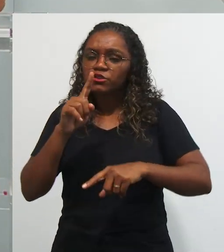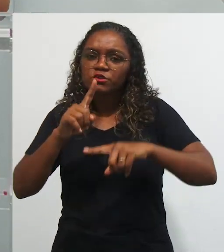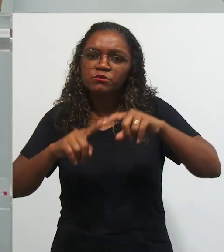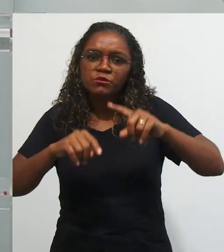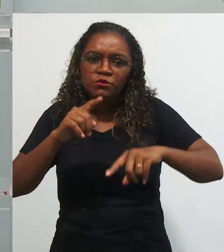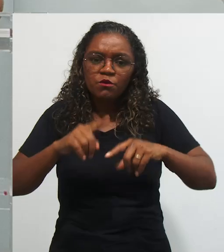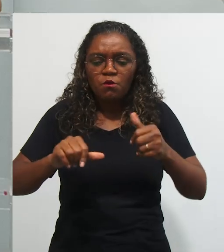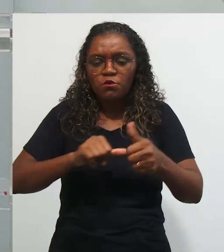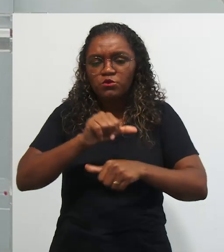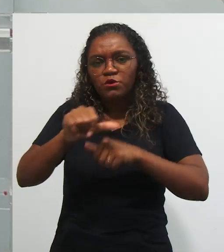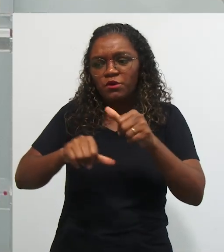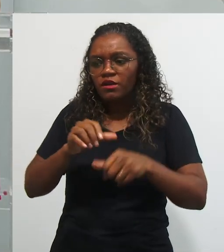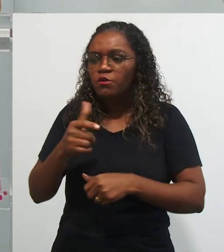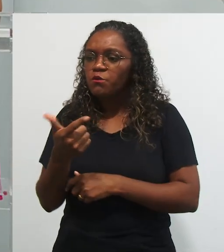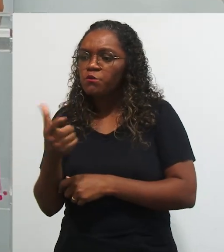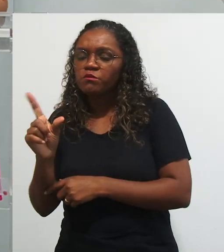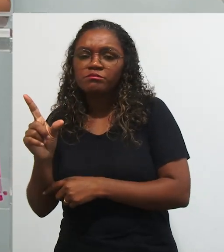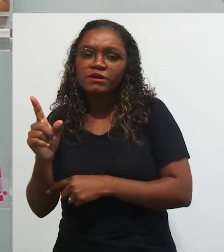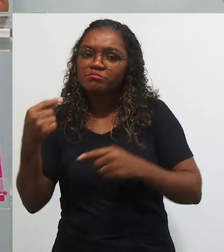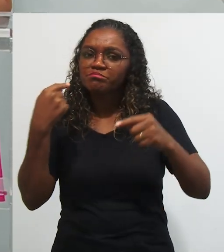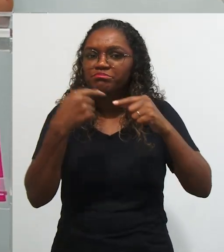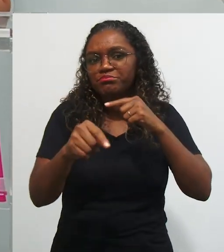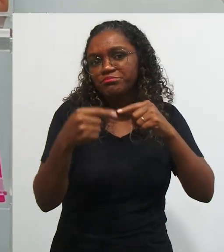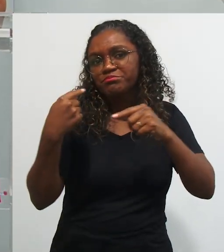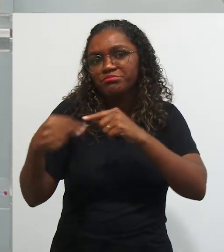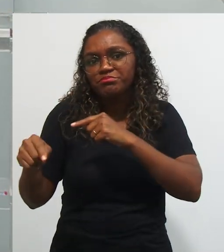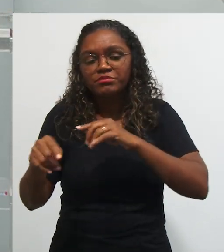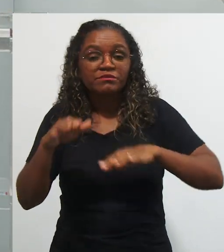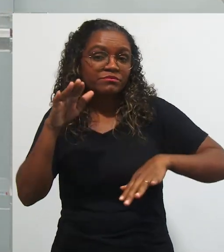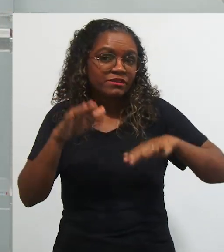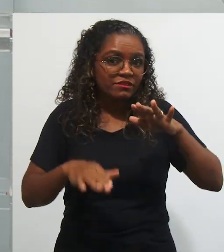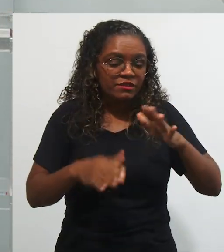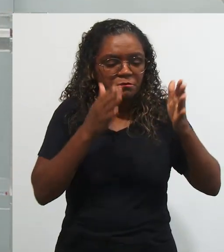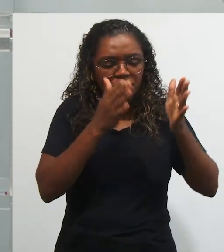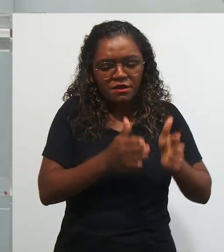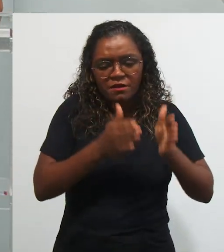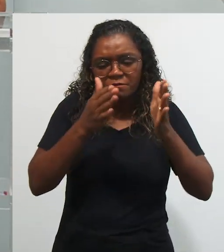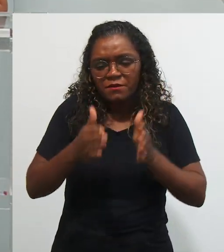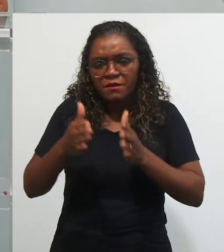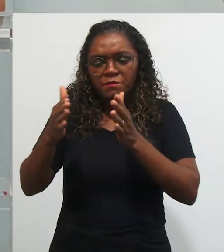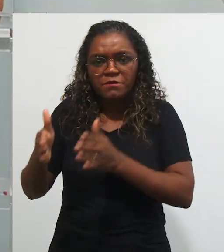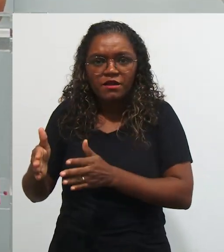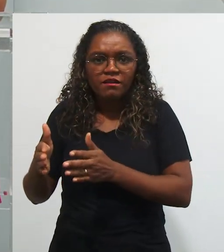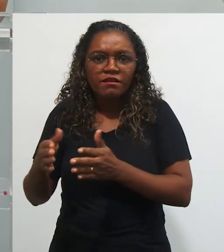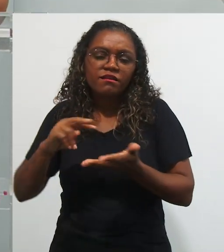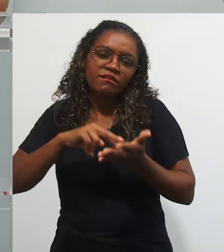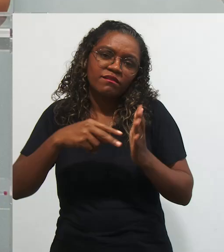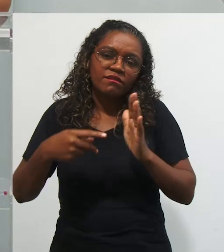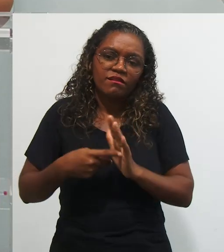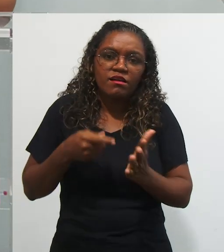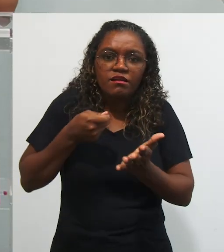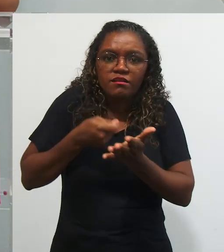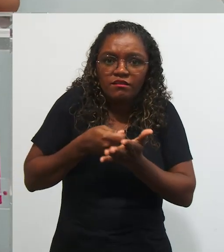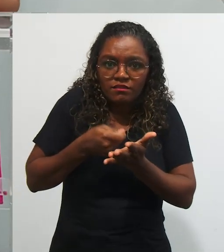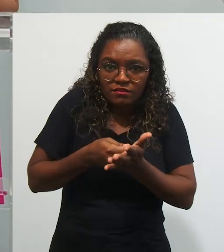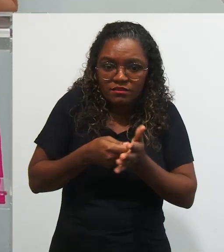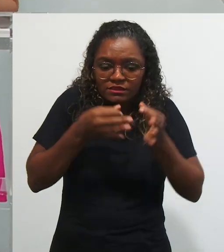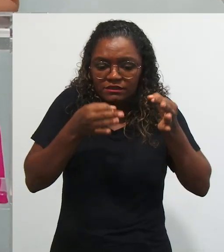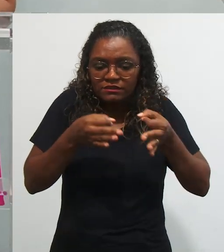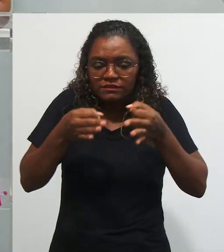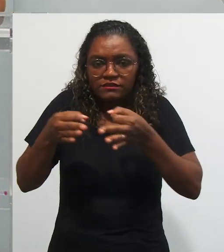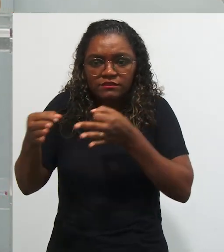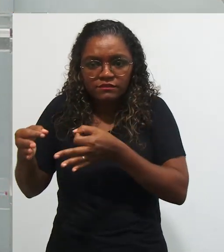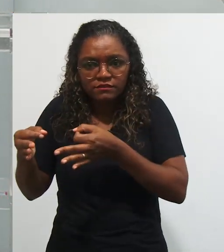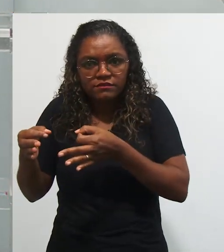pode ser que a química não dê certo. Então, esse passo a passo, esse rigor metodológico, né? O método, o modo como